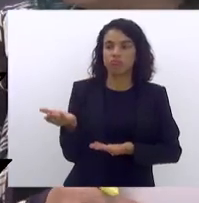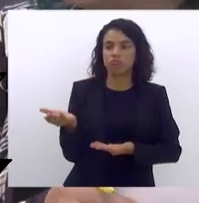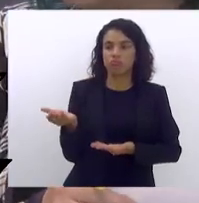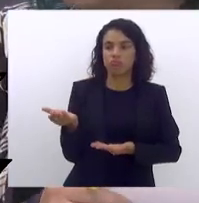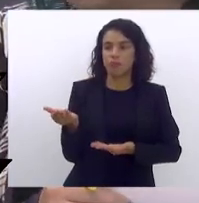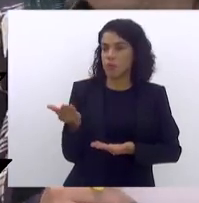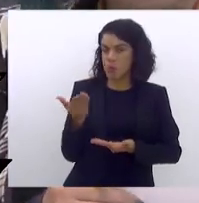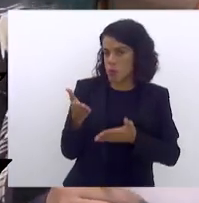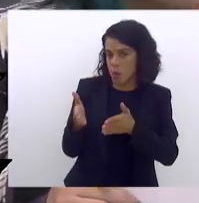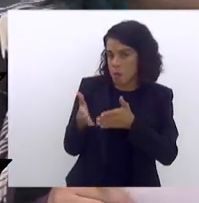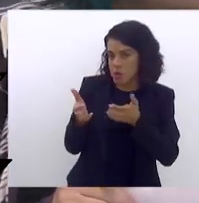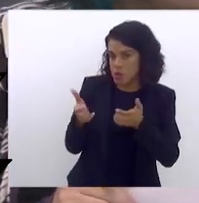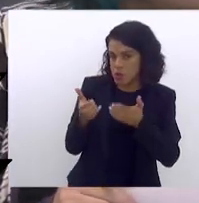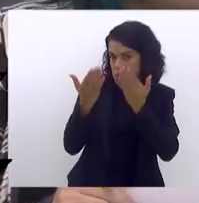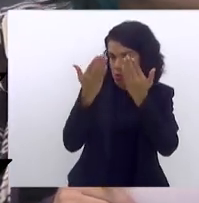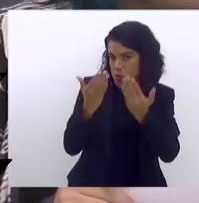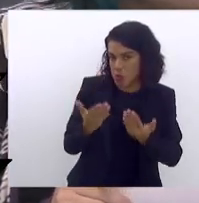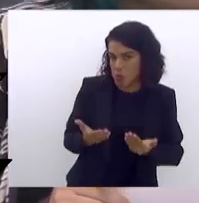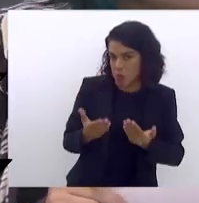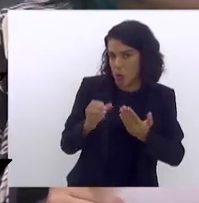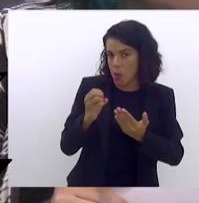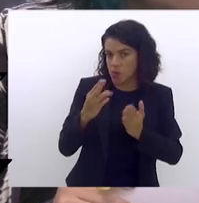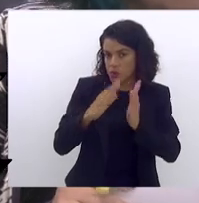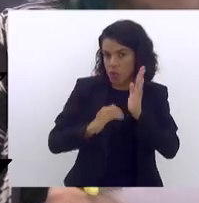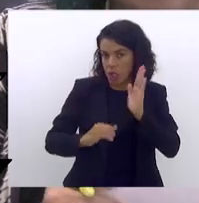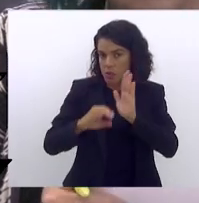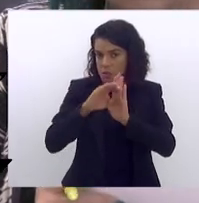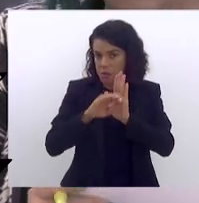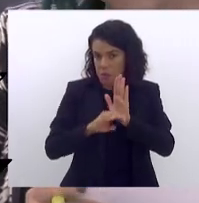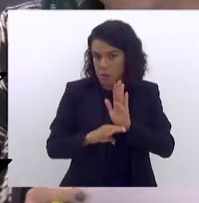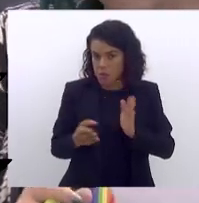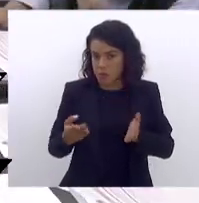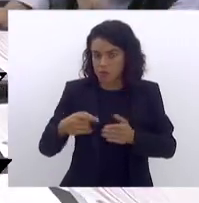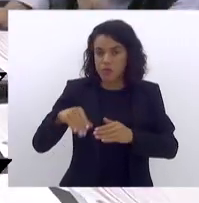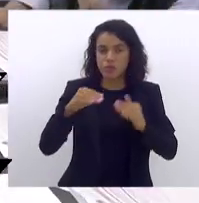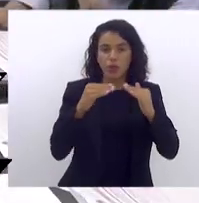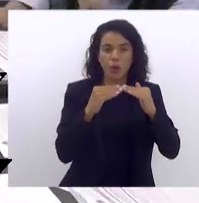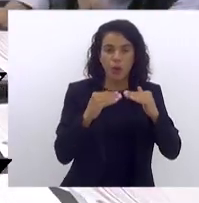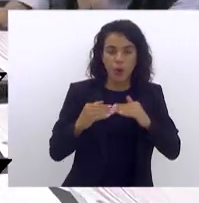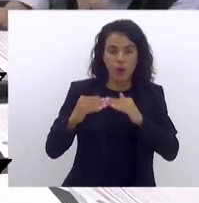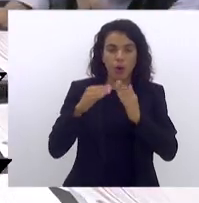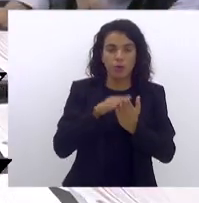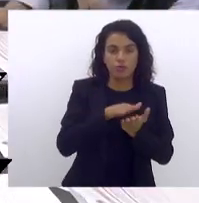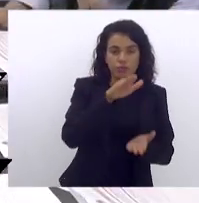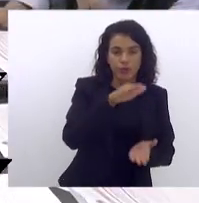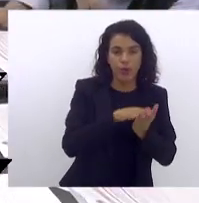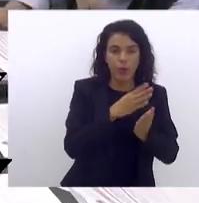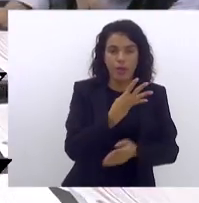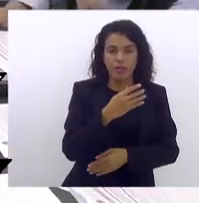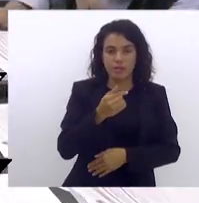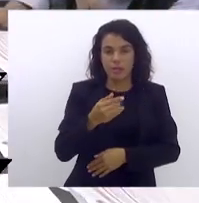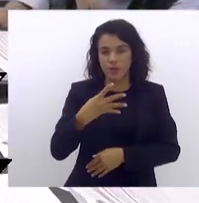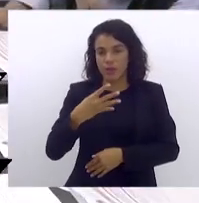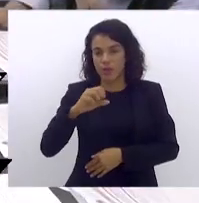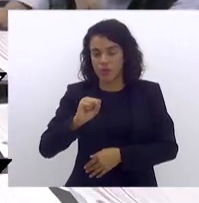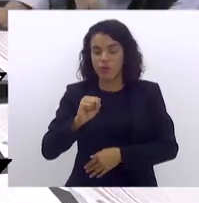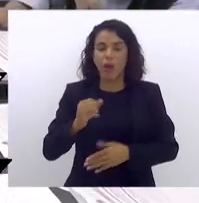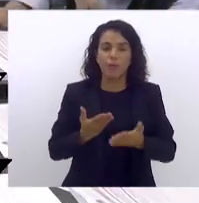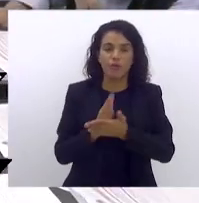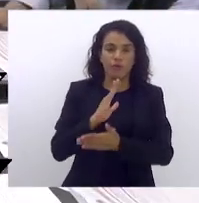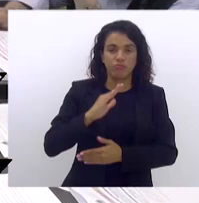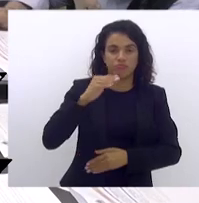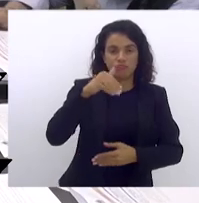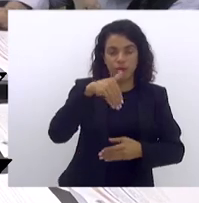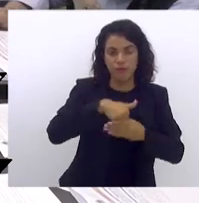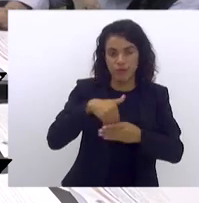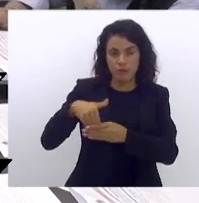não pediu para fazer pedir vistas nem retirar de pauta, não. Tá certo. Então, senhores que aprovam a votação em bloco do 47 e 48, permaneçam como estão, aprovada a votação em bloco.